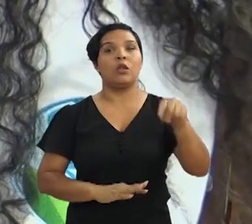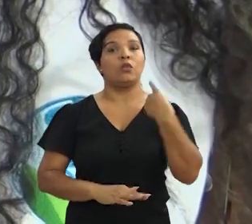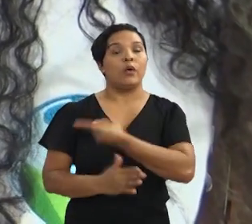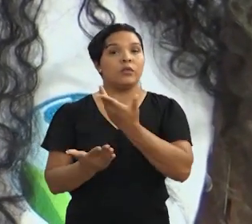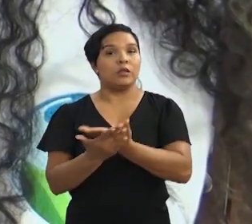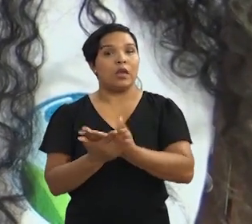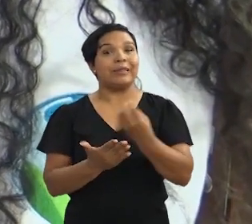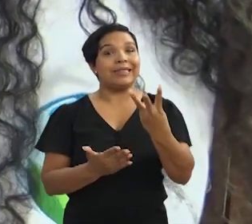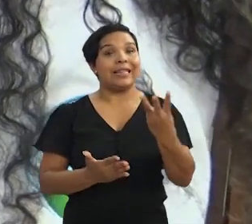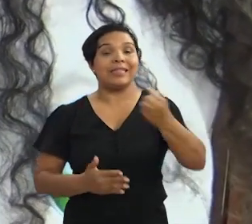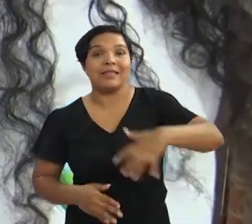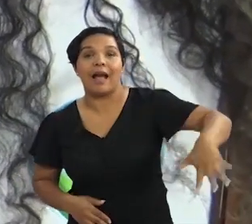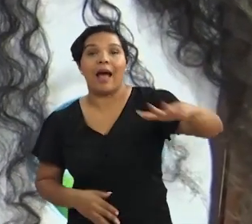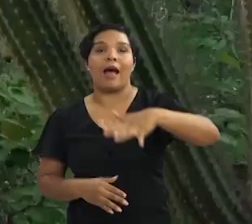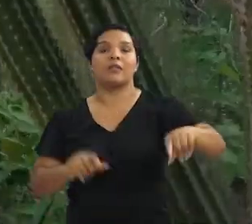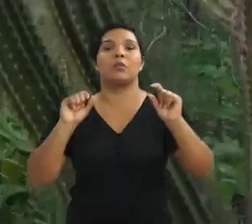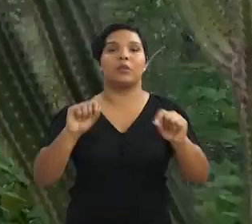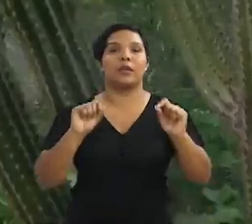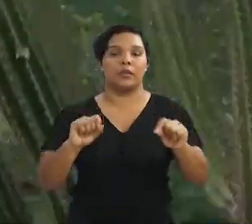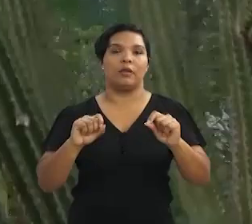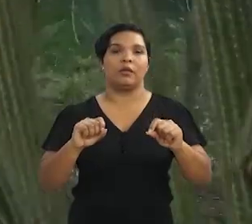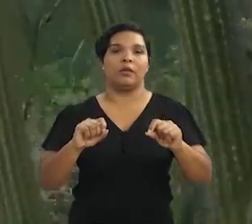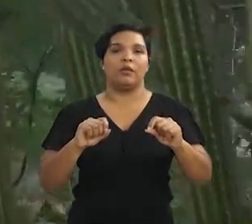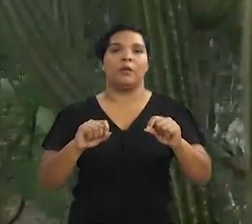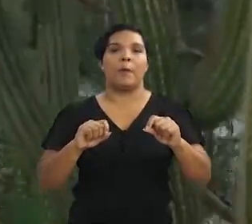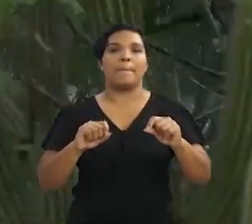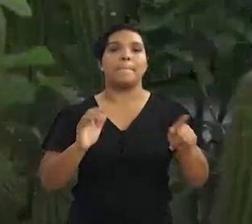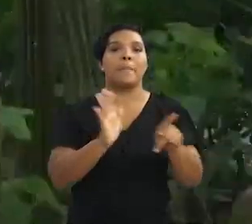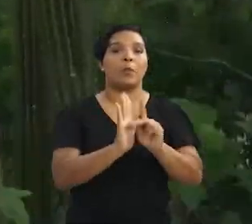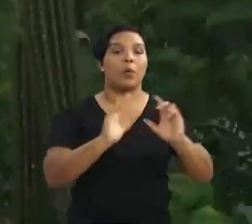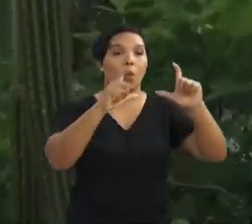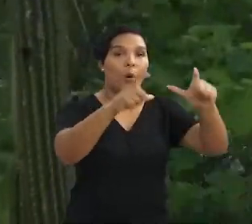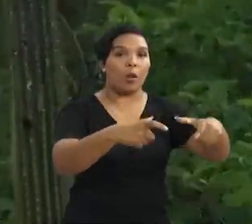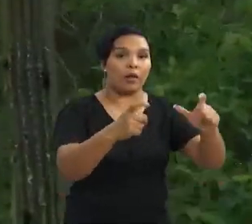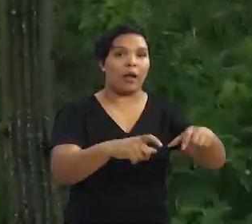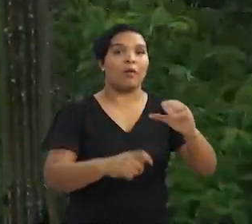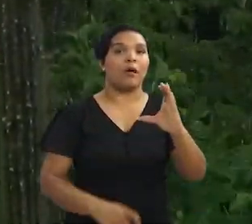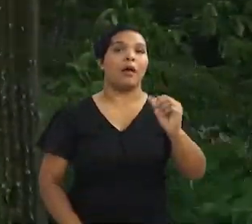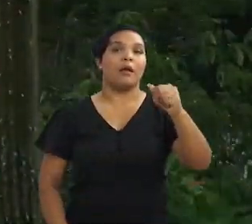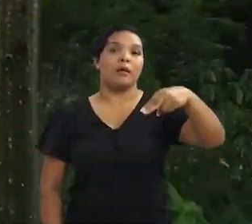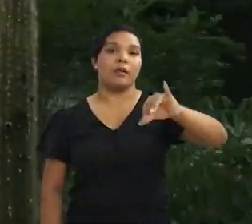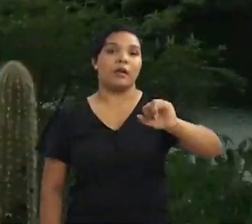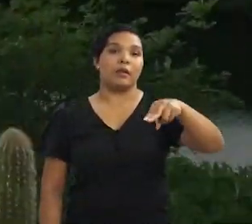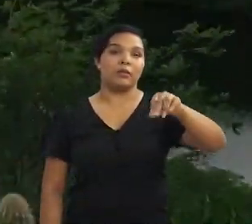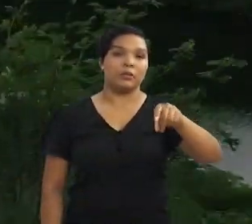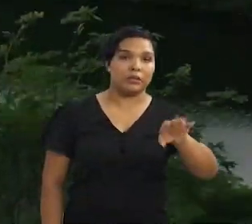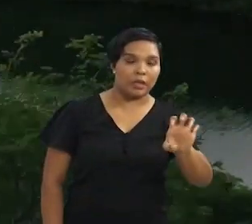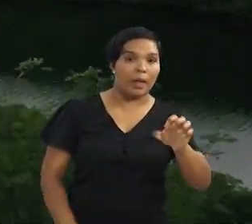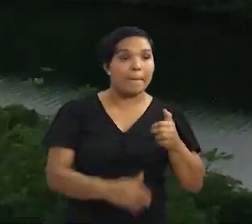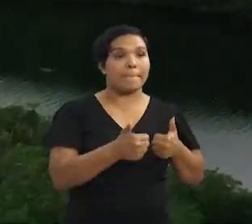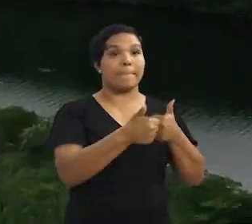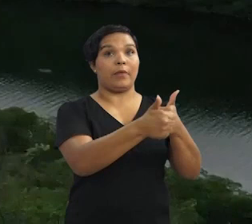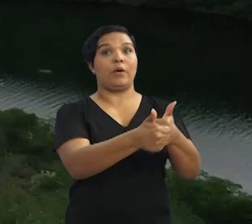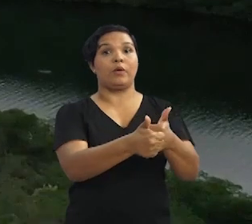Sergipe. Então nós estudamos 3 áreas. A primeira foi o Monumento Natural Grota do Angico, lá em Canindé e Poço